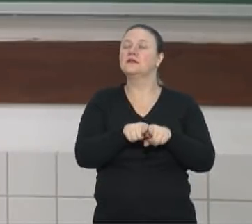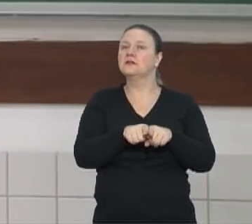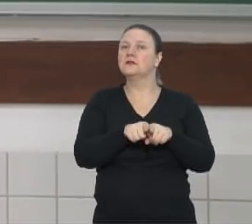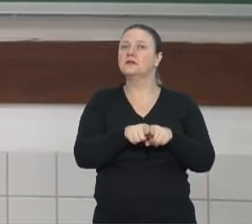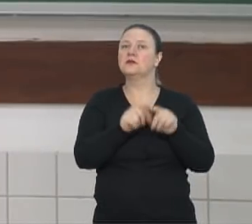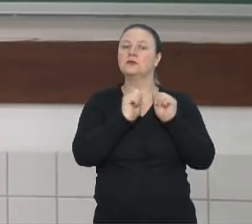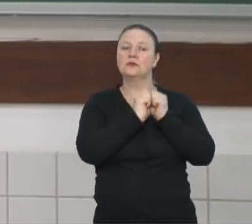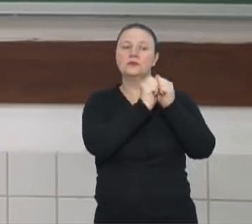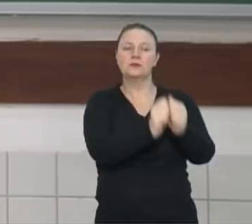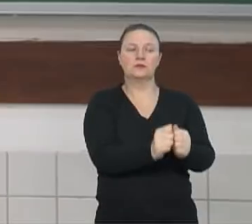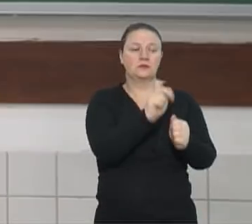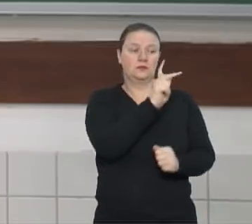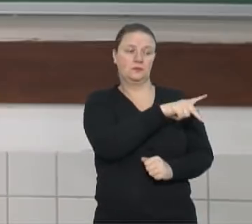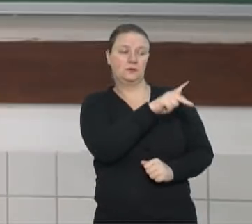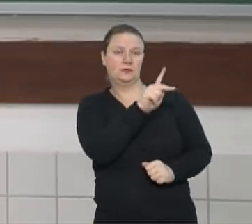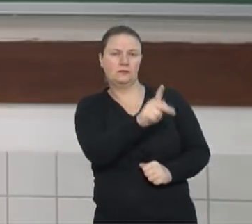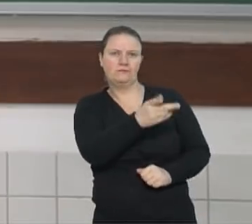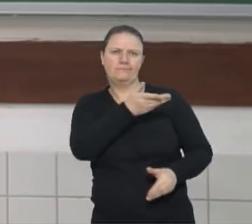junto com o professor,